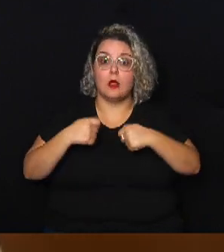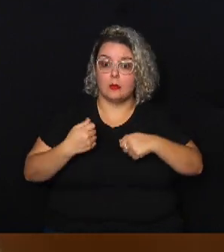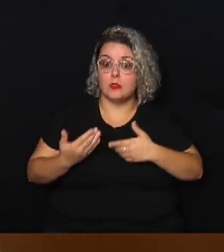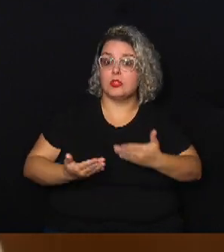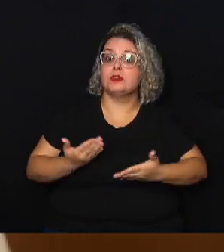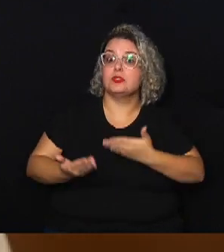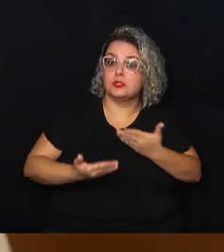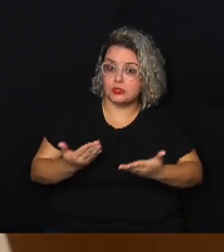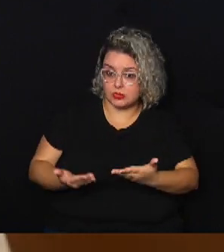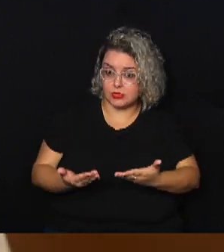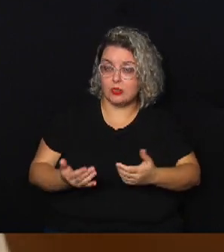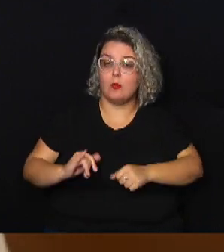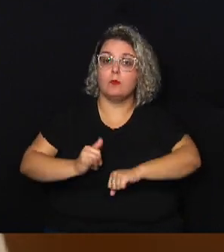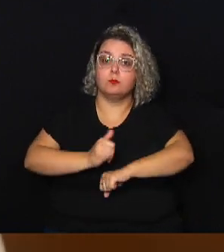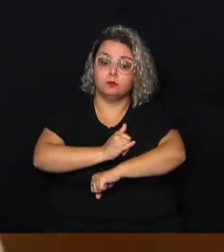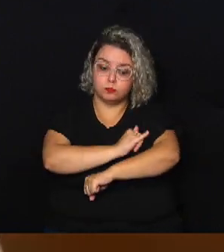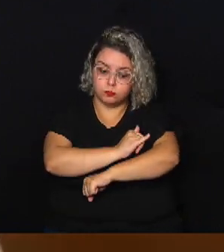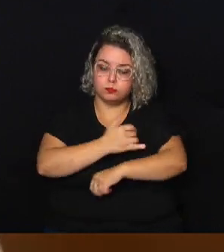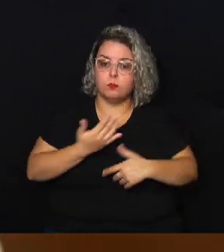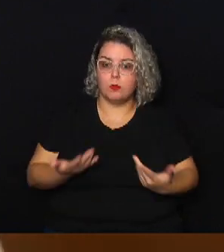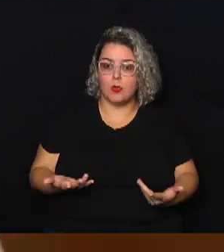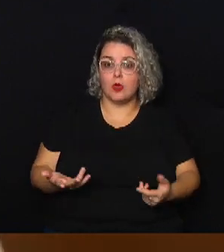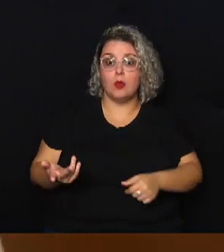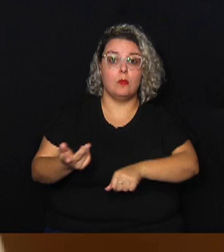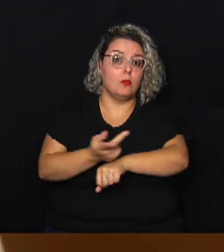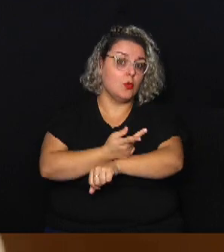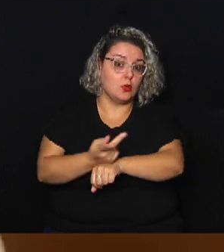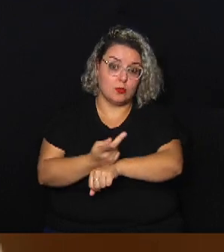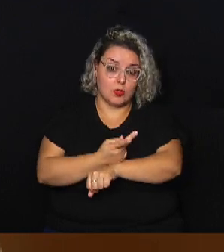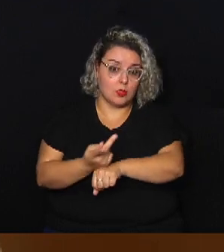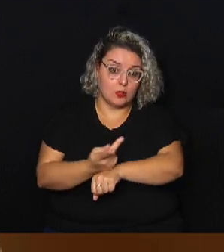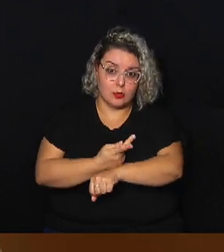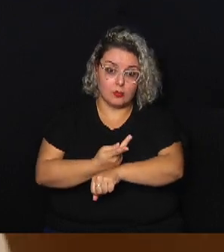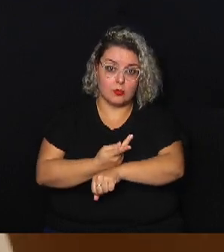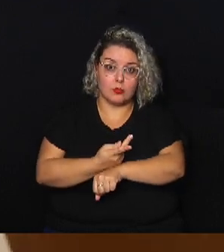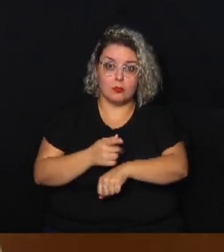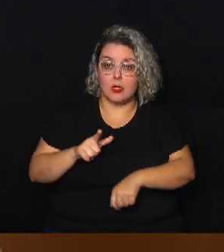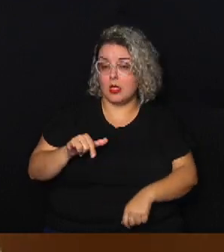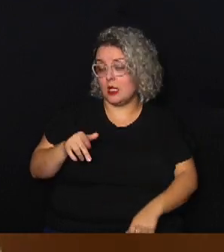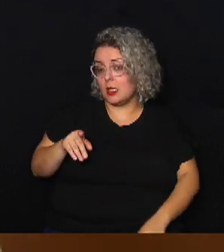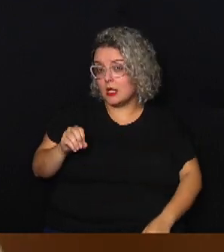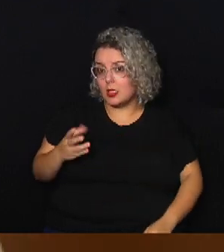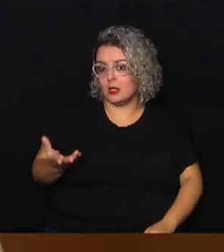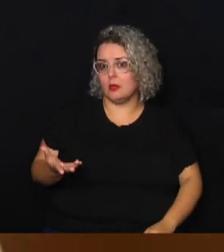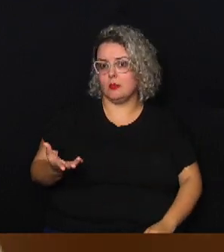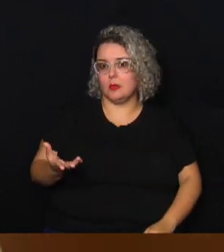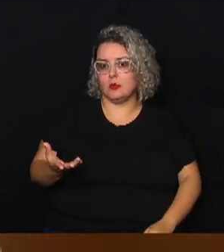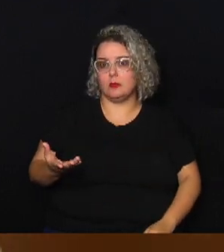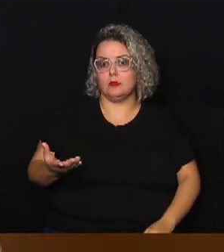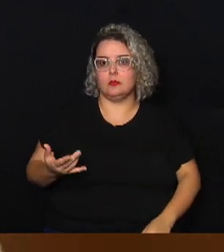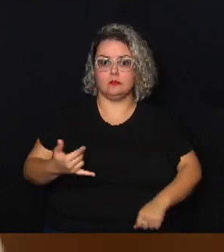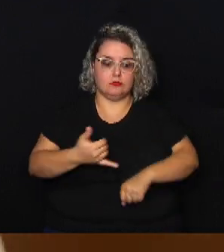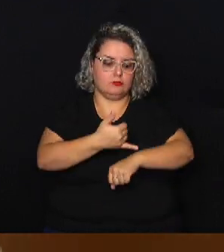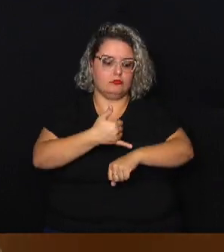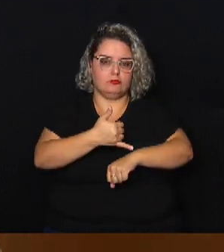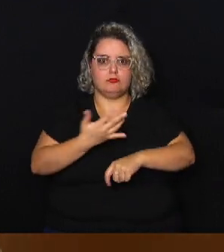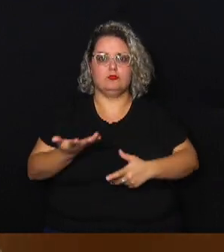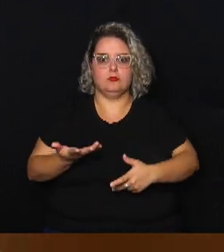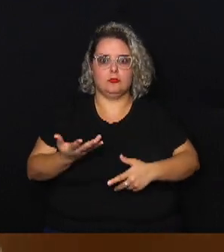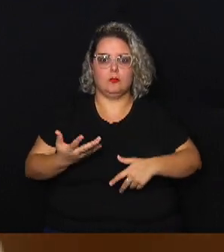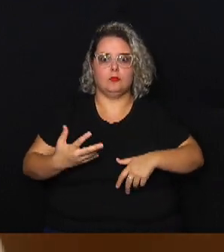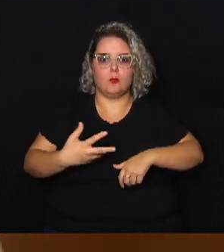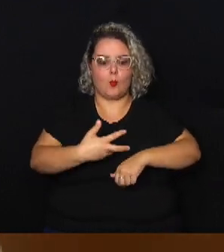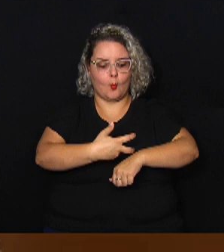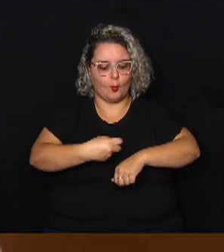tratamento para a obesidade, procurando uma lipoaspiração. Claro, se eu tenho gordura, eu vou aspirar essa